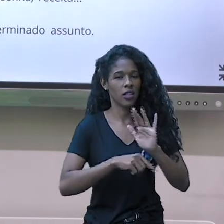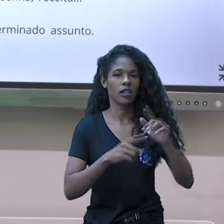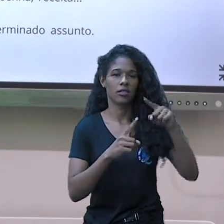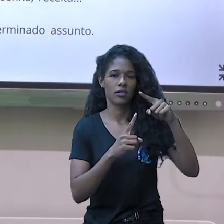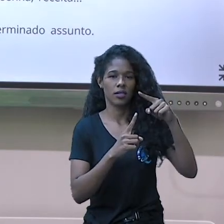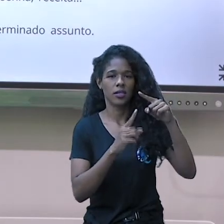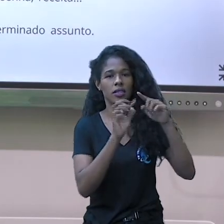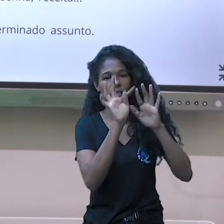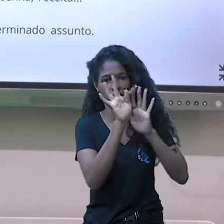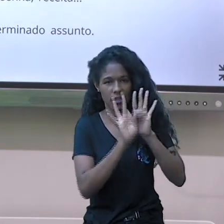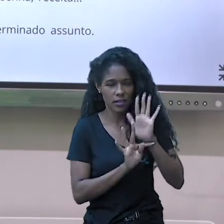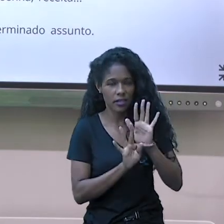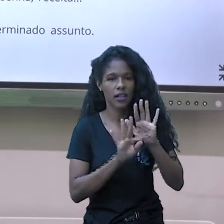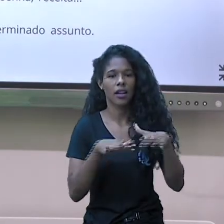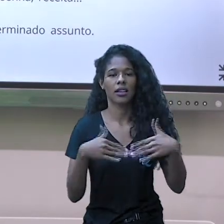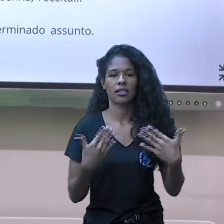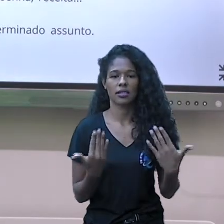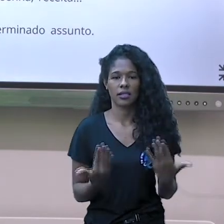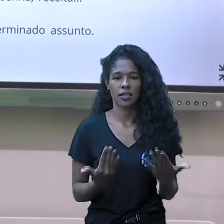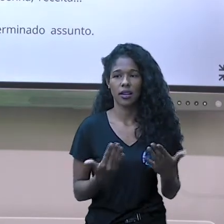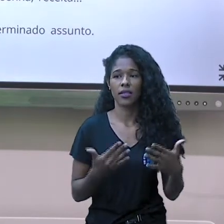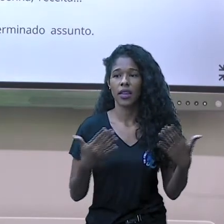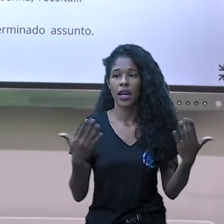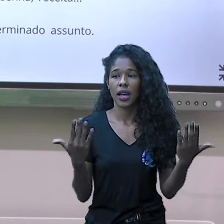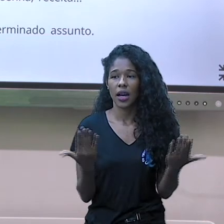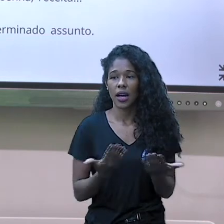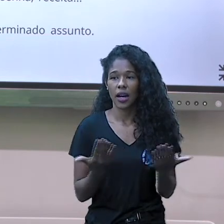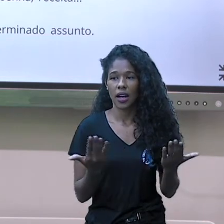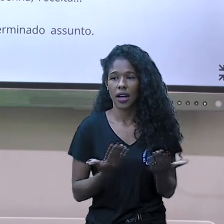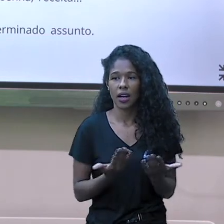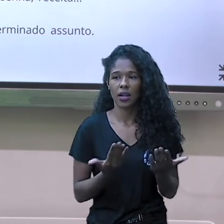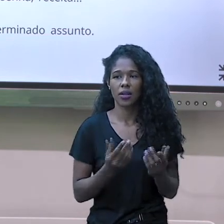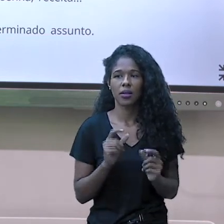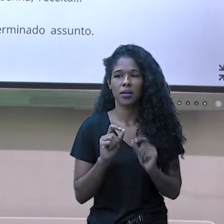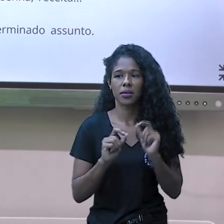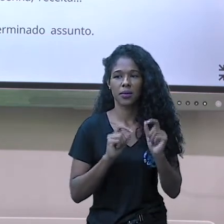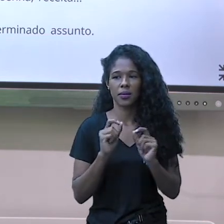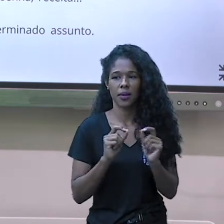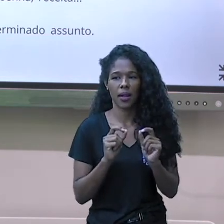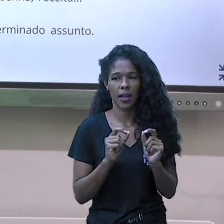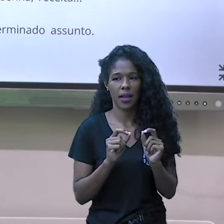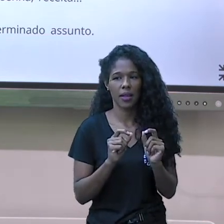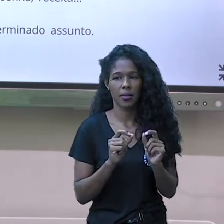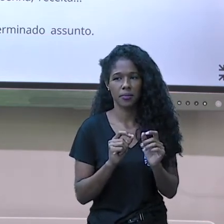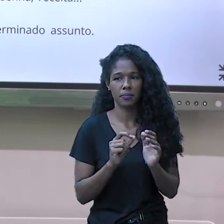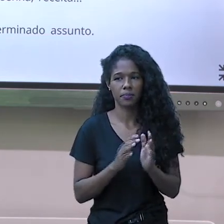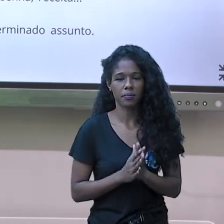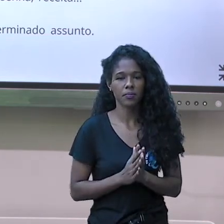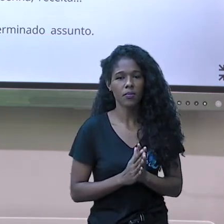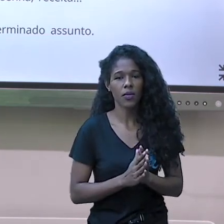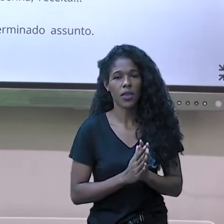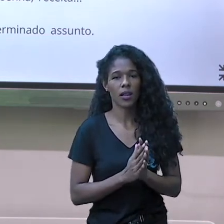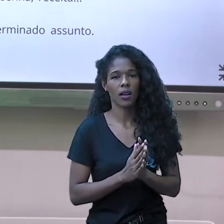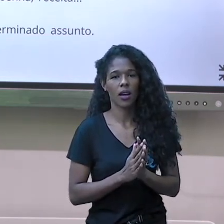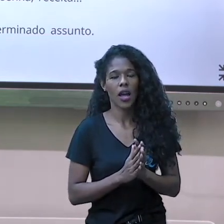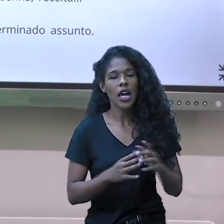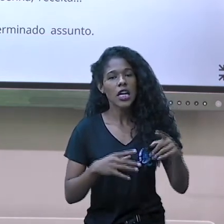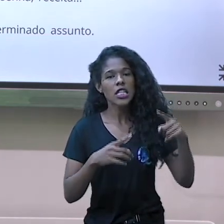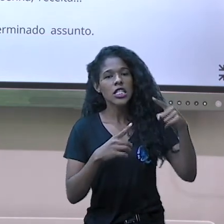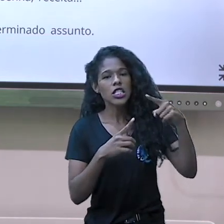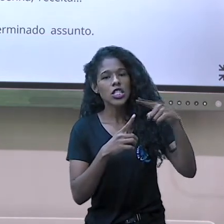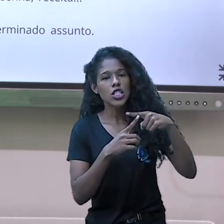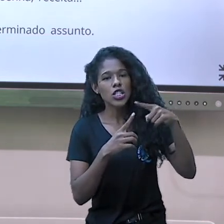vergonha. Explicar, discutir sobre determinado assunto. Será que eu vou errar? Textos